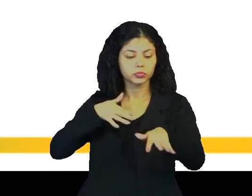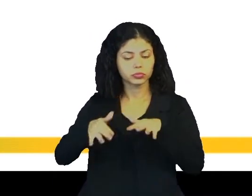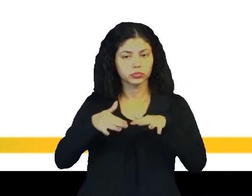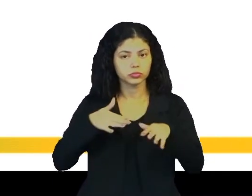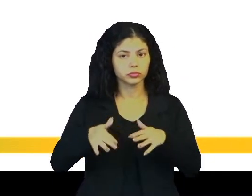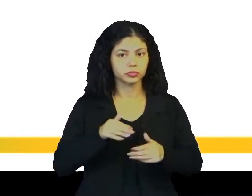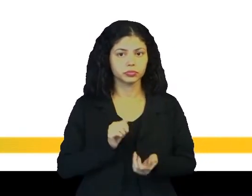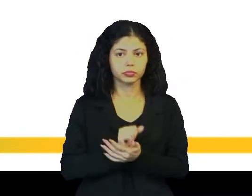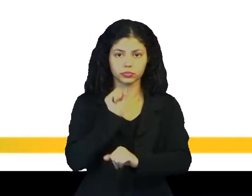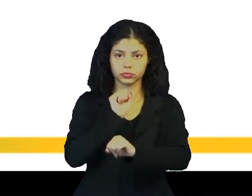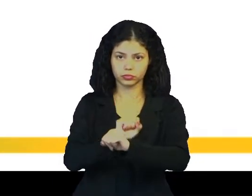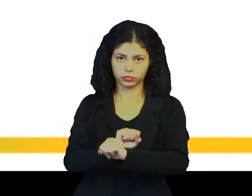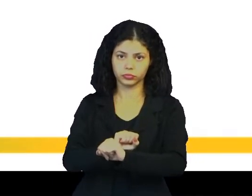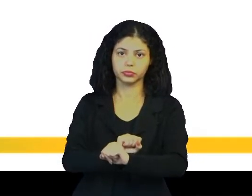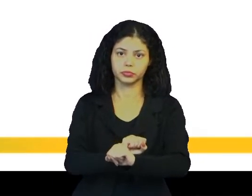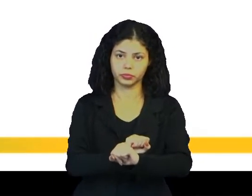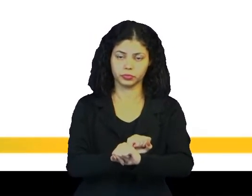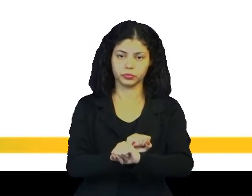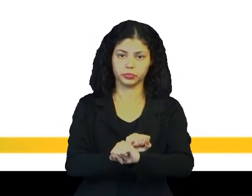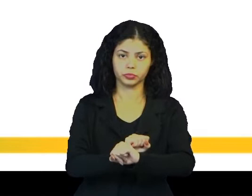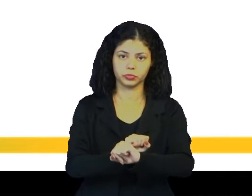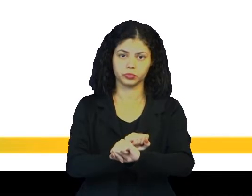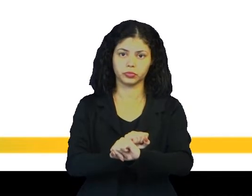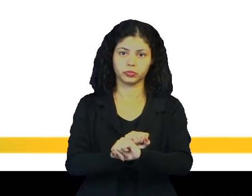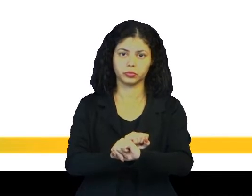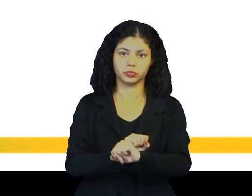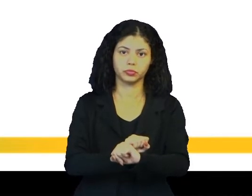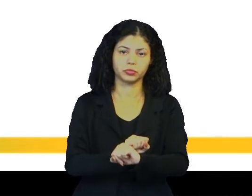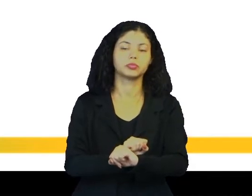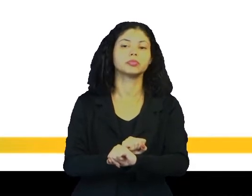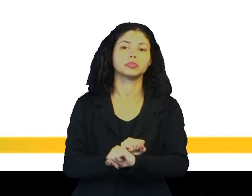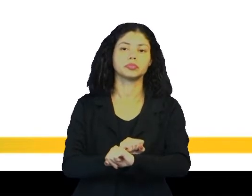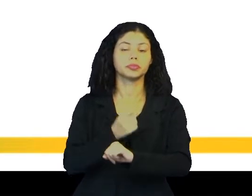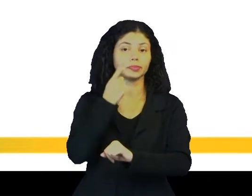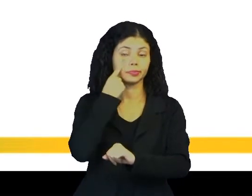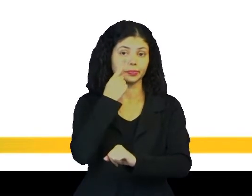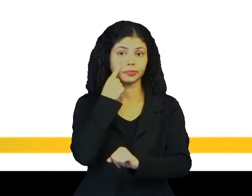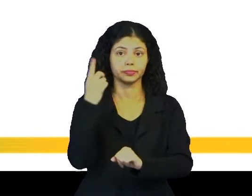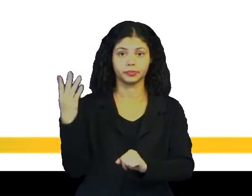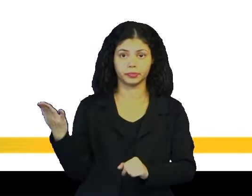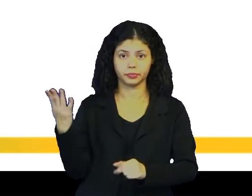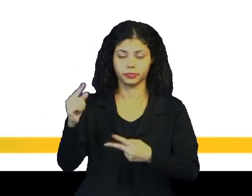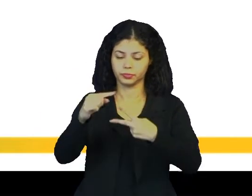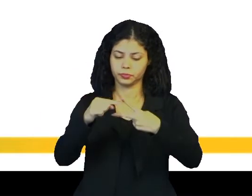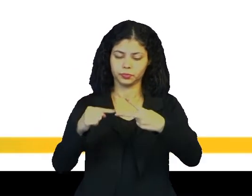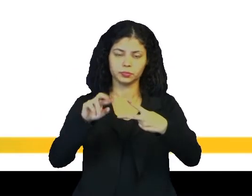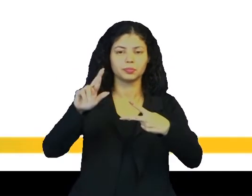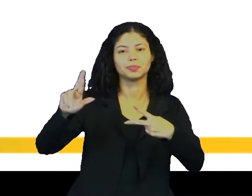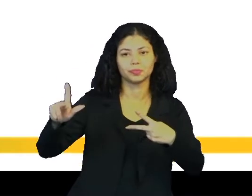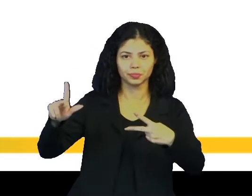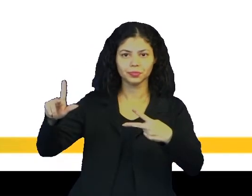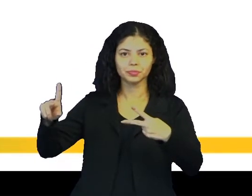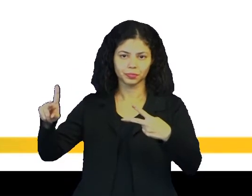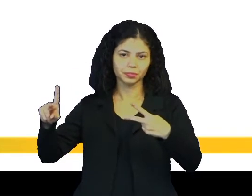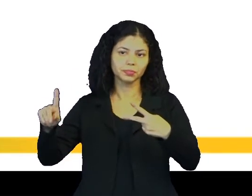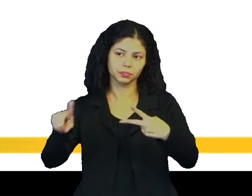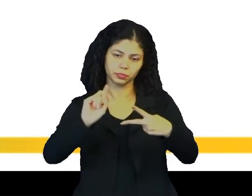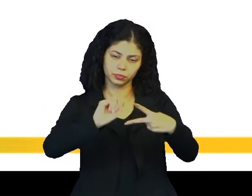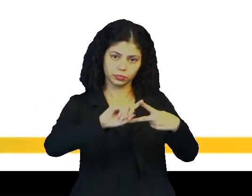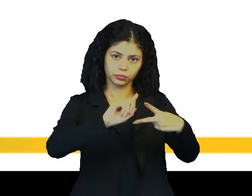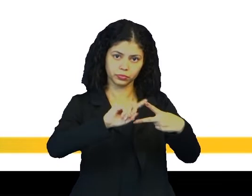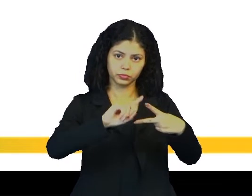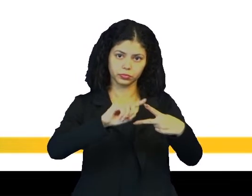movimento parado, Então, vejam essas duas diferenças, tá?